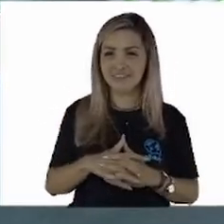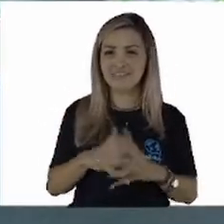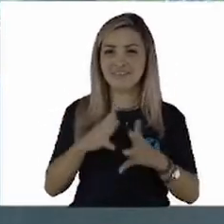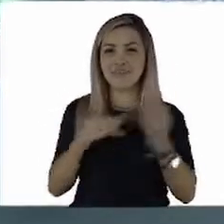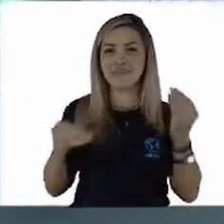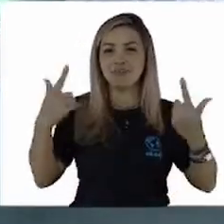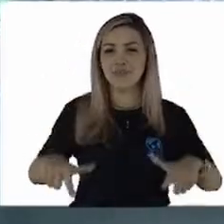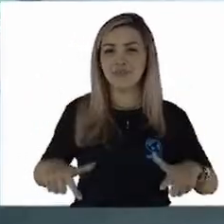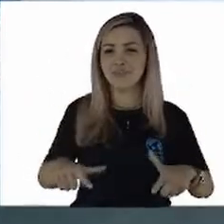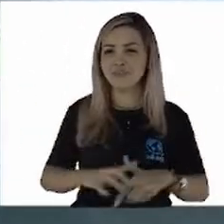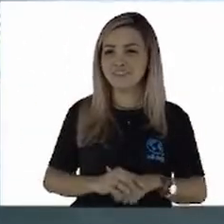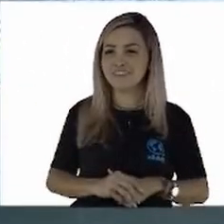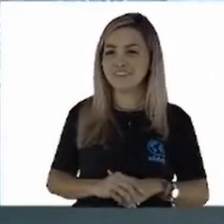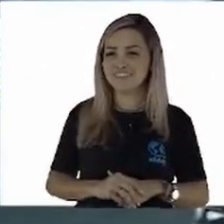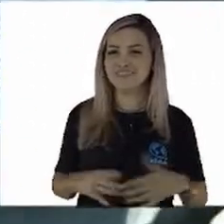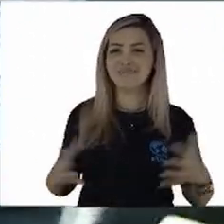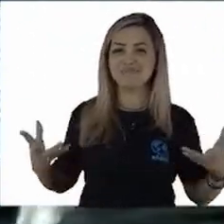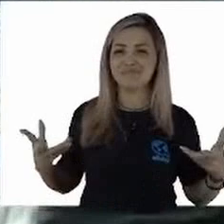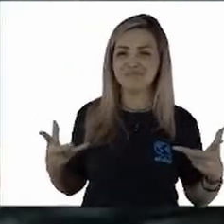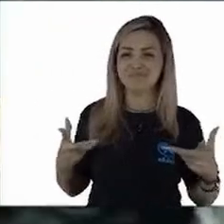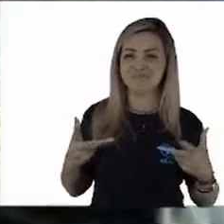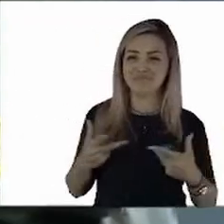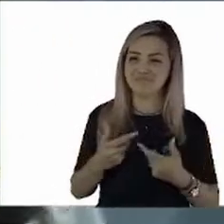Sumiu de novo. Impressionante.